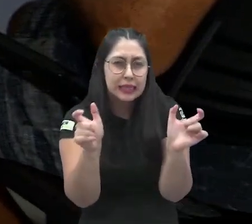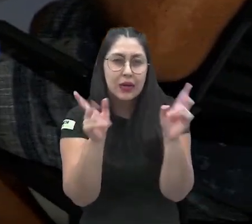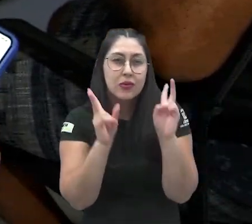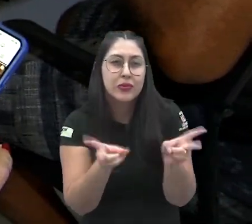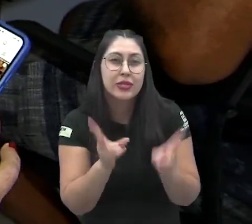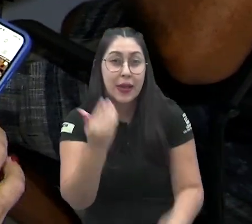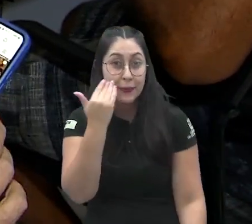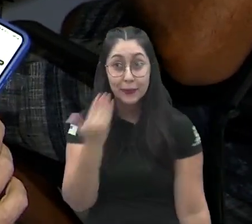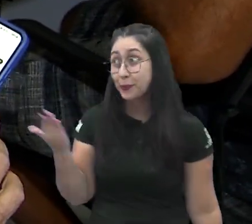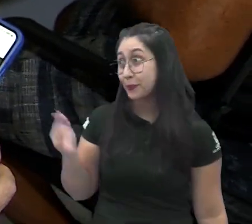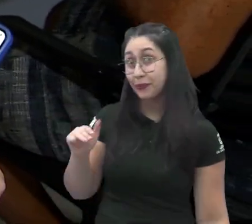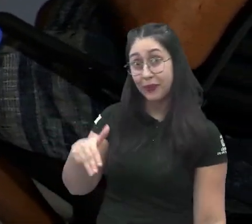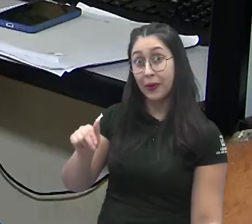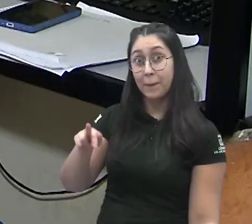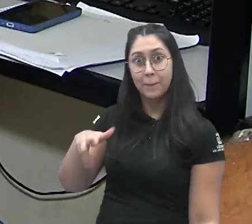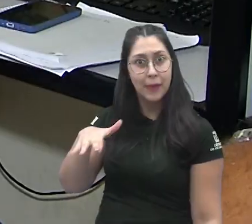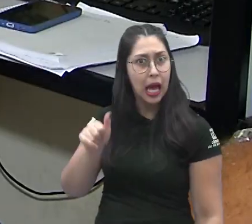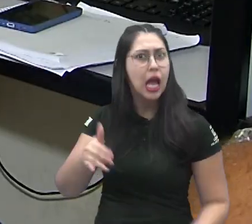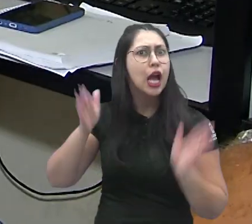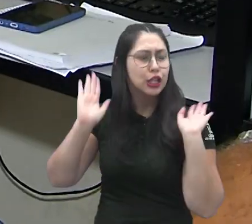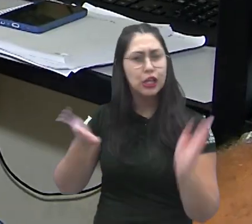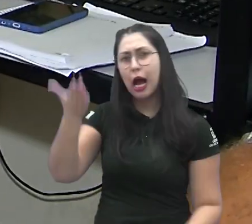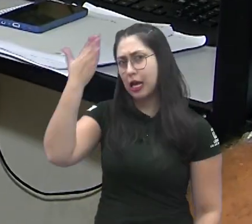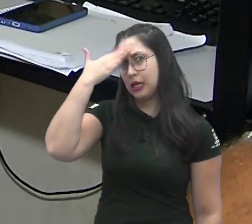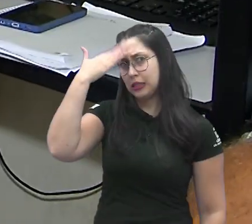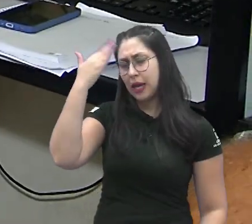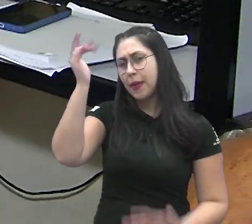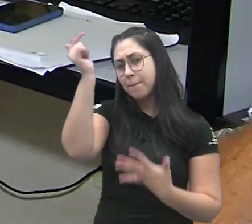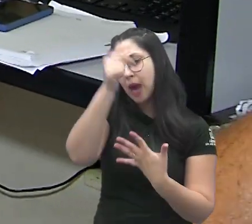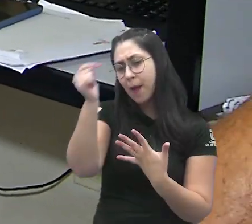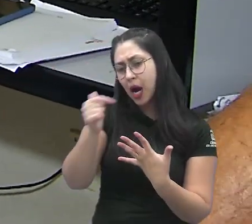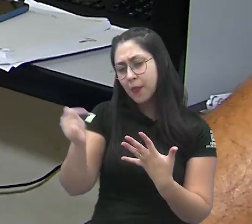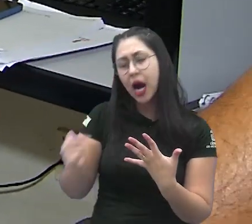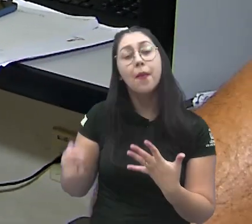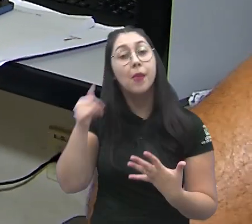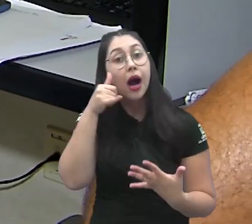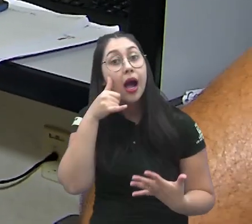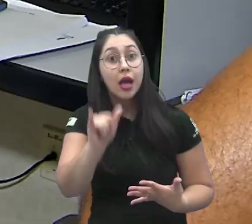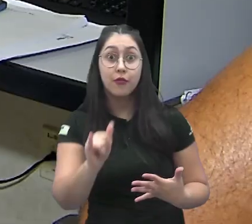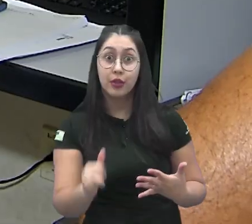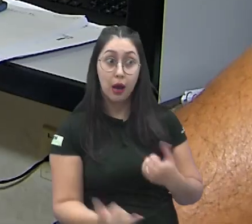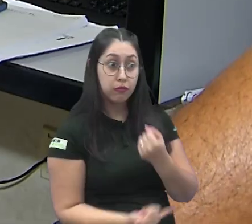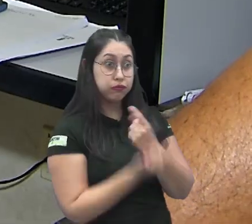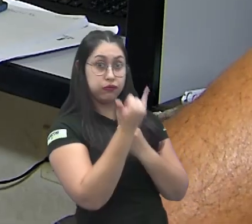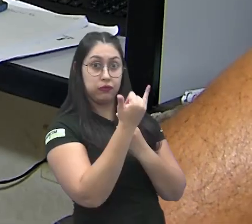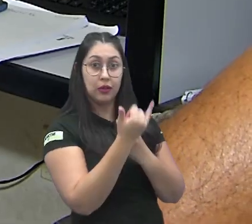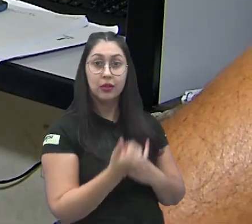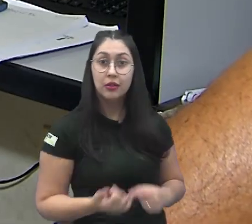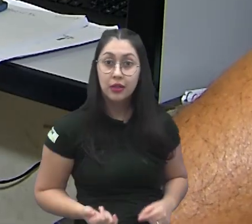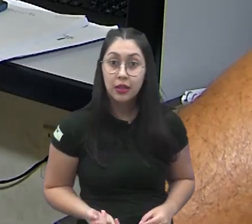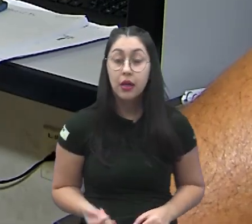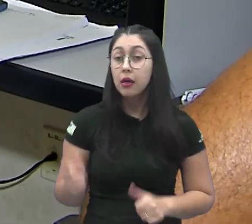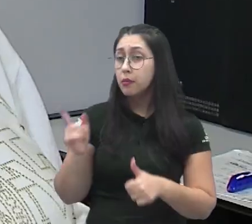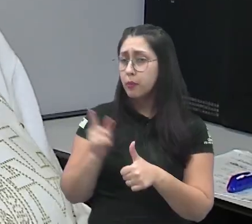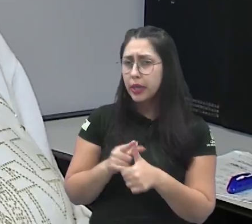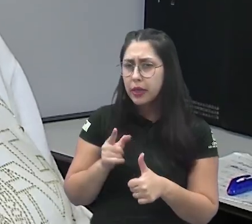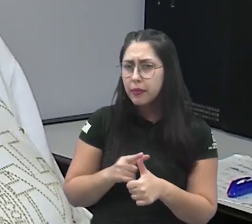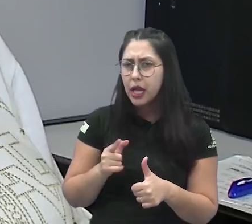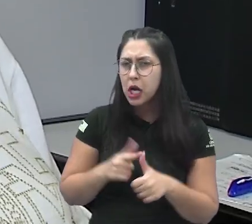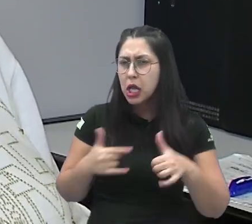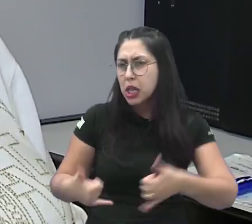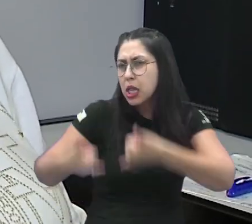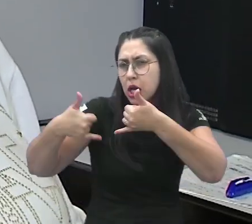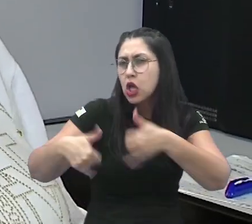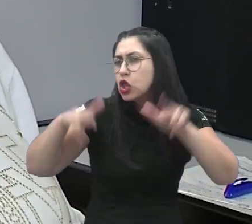detalhe das aulas é a Dona Maria. Ela já está por dentro de tudo o que precisa fazer para evitar ser vítima de golpes. Primeiro,